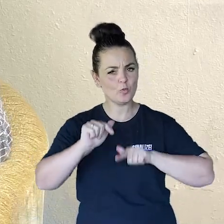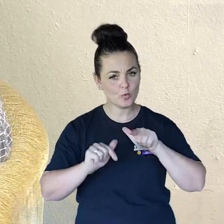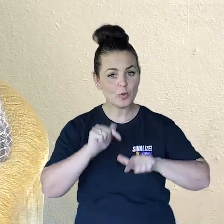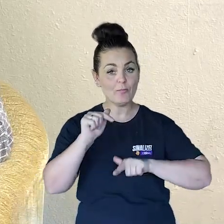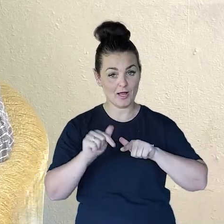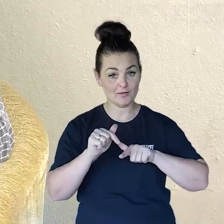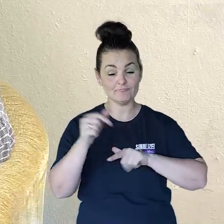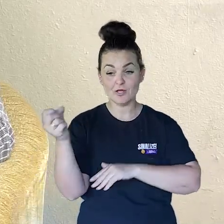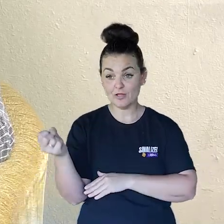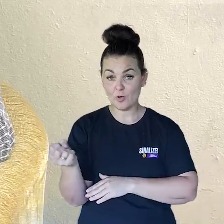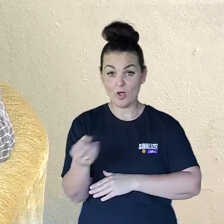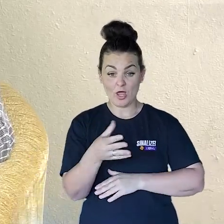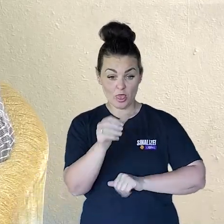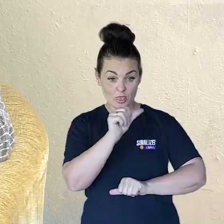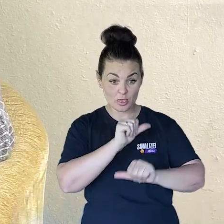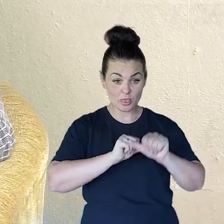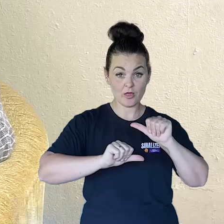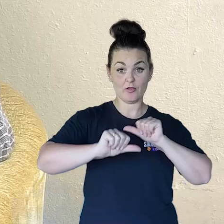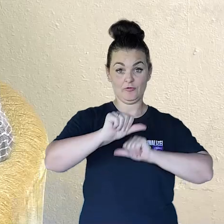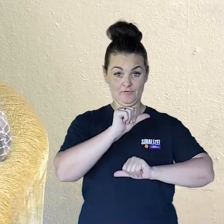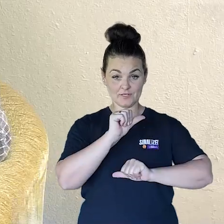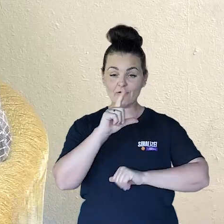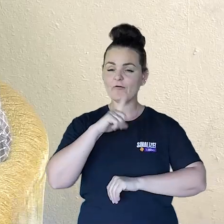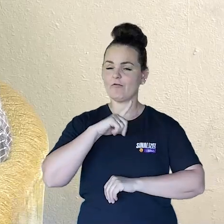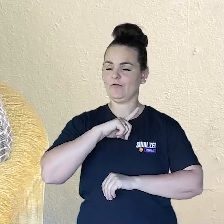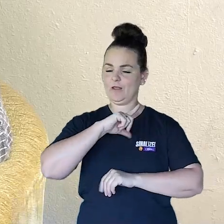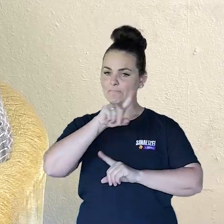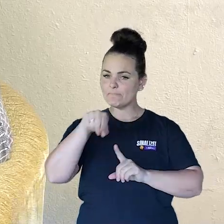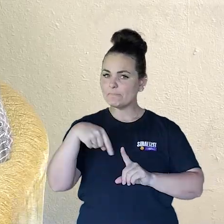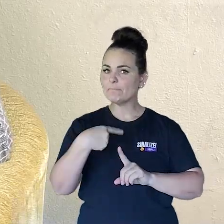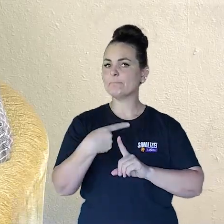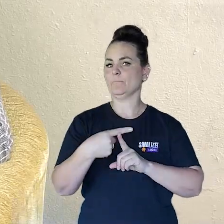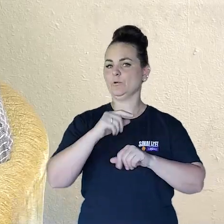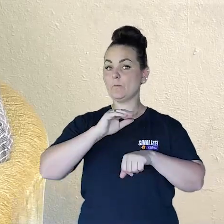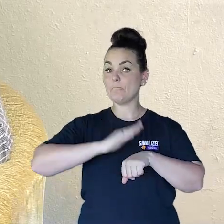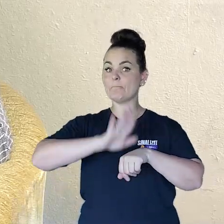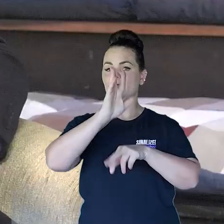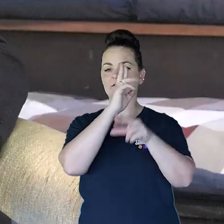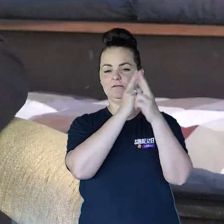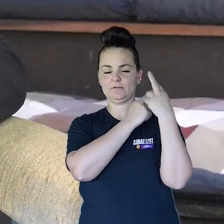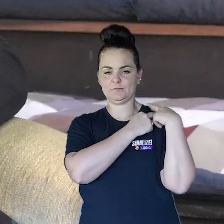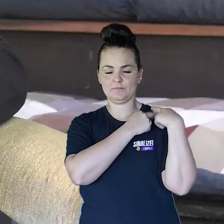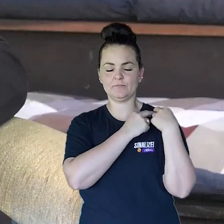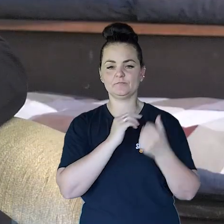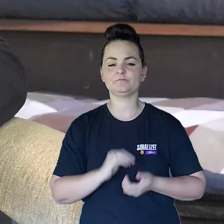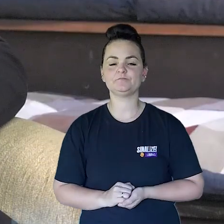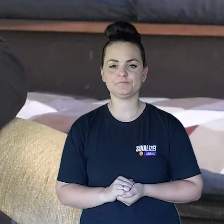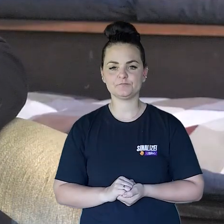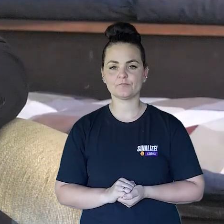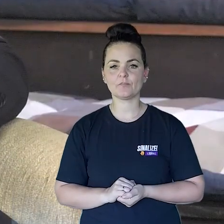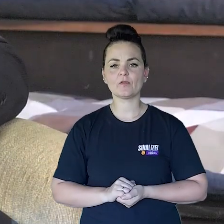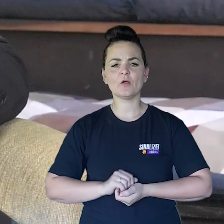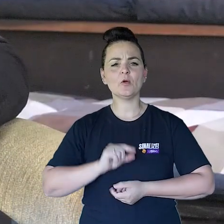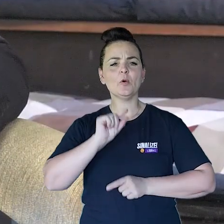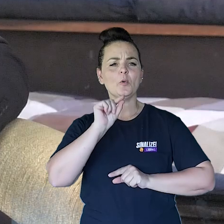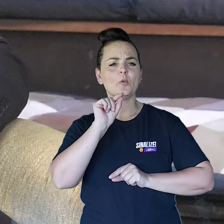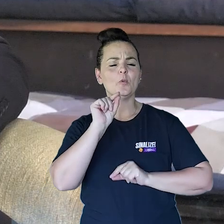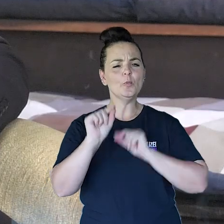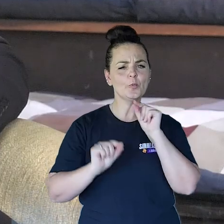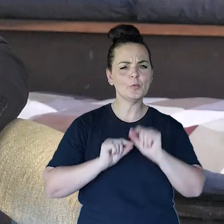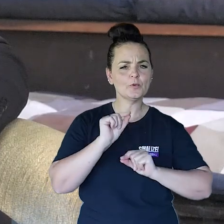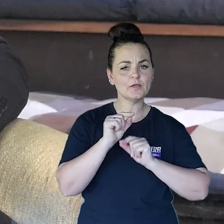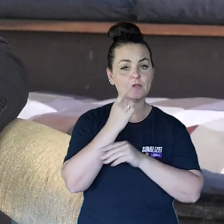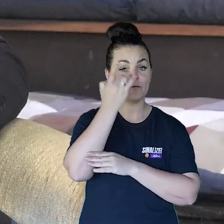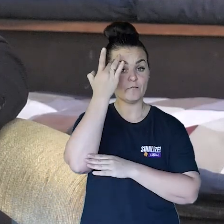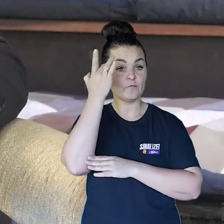ela vem com um sentimento de muito mais responsabilidade também. E além disso, como você